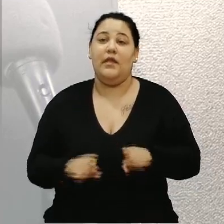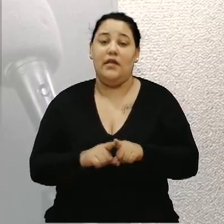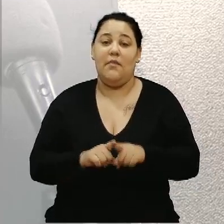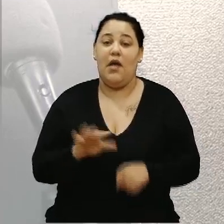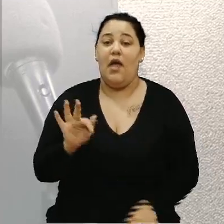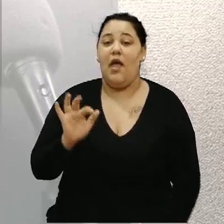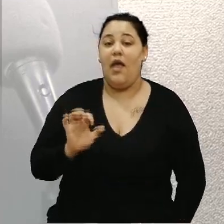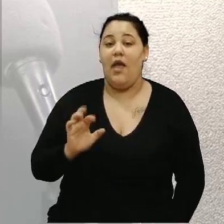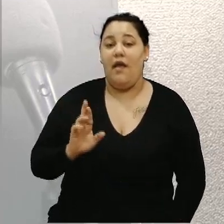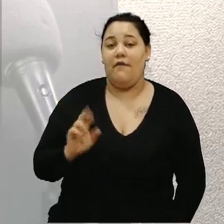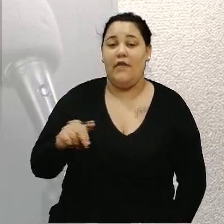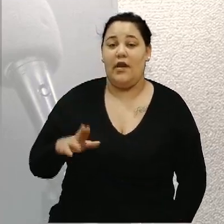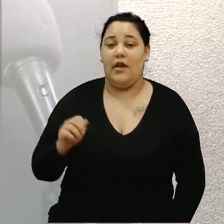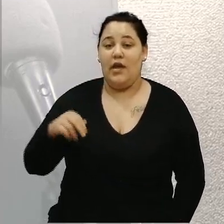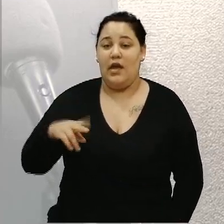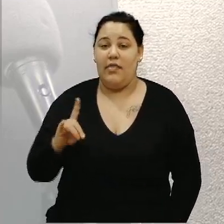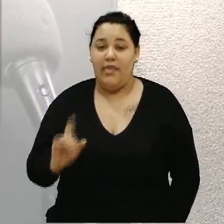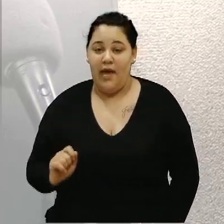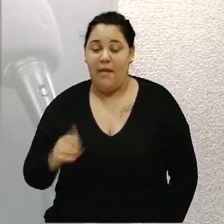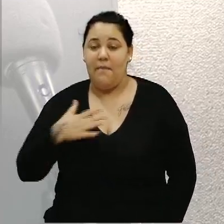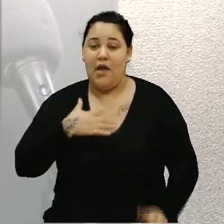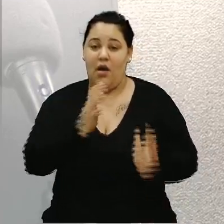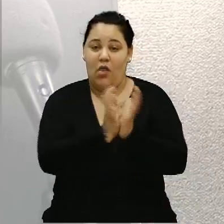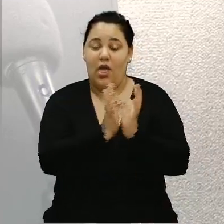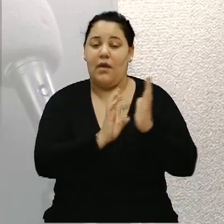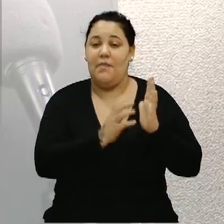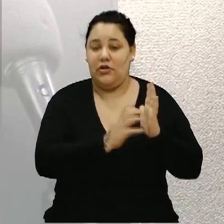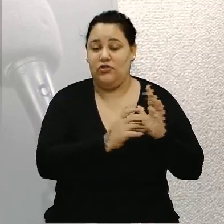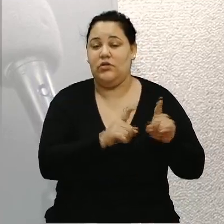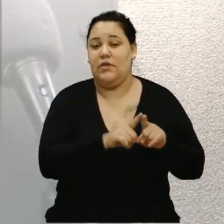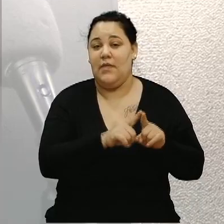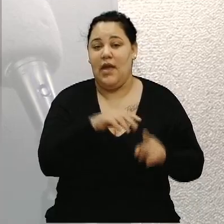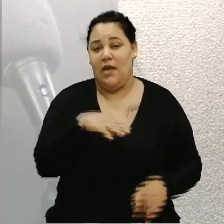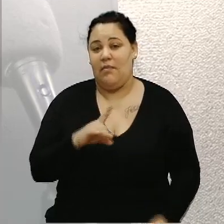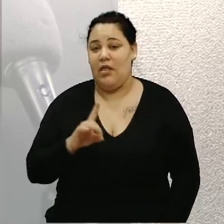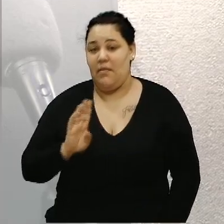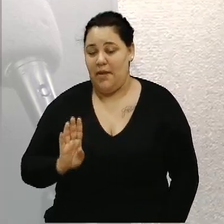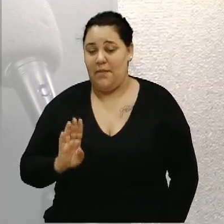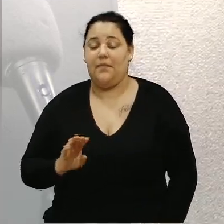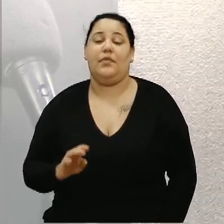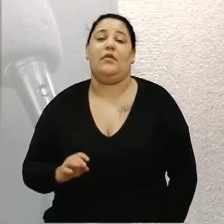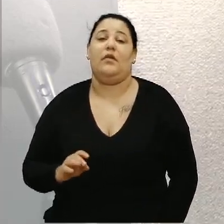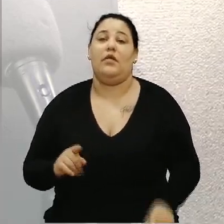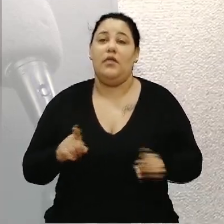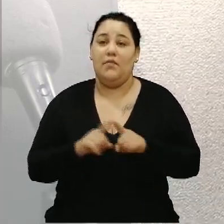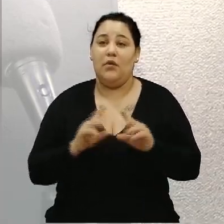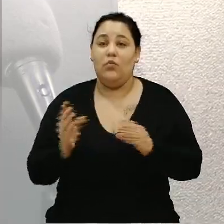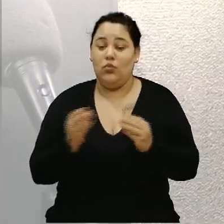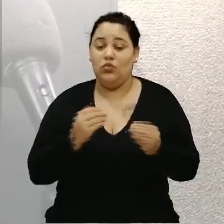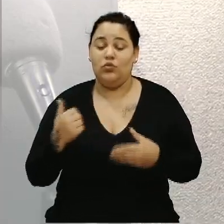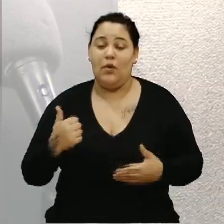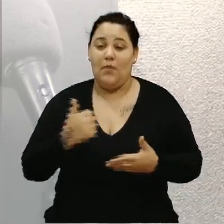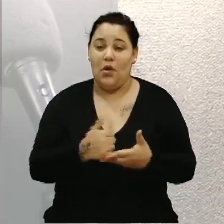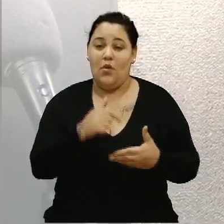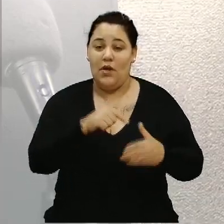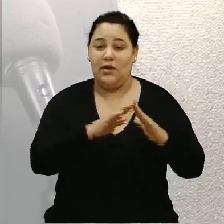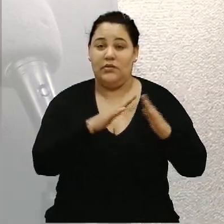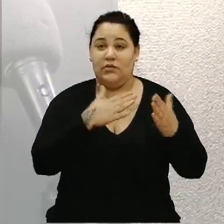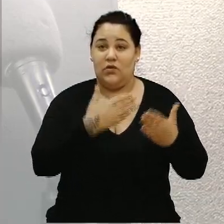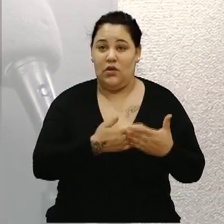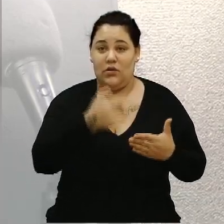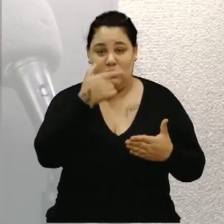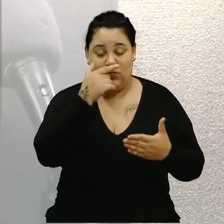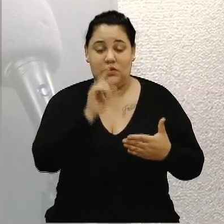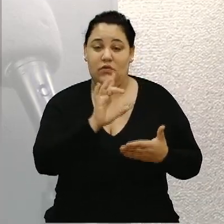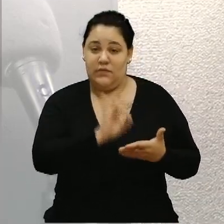Fernanda Horn, que foi minha colega de partido, né, do MDB, que muito contribuíram para que essa escola pudesse